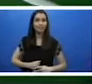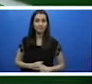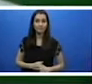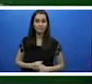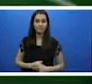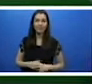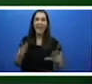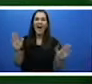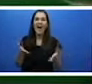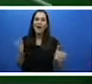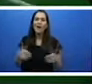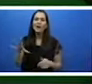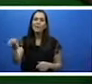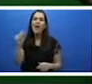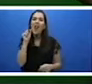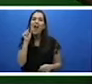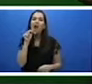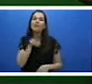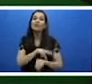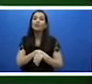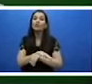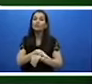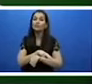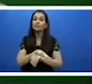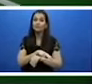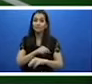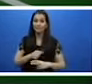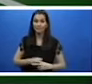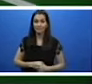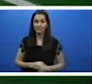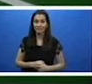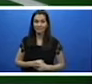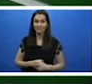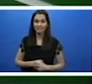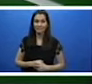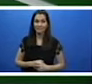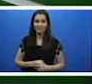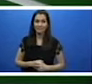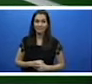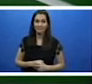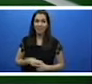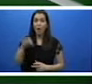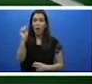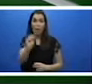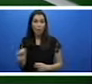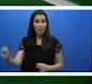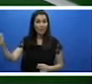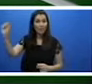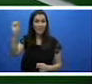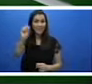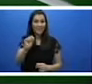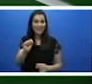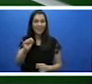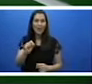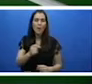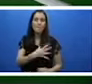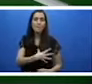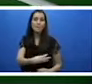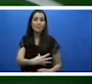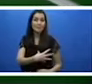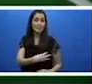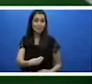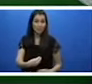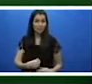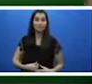Agora, separa aí o lápis verde. Nós vamos contornar de verde os